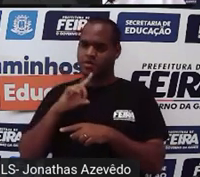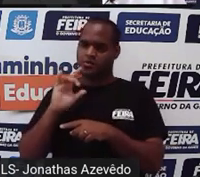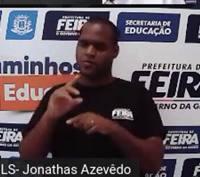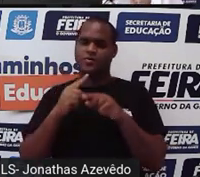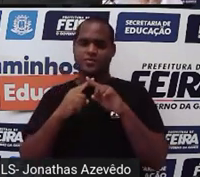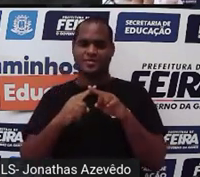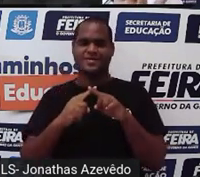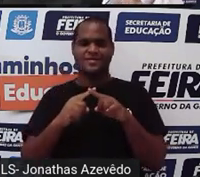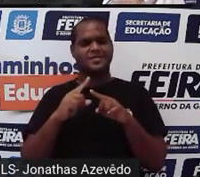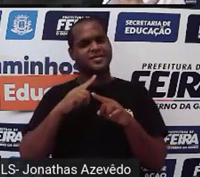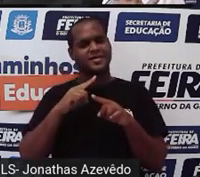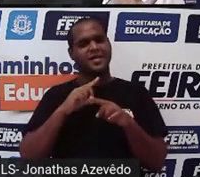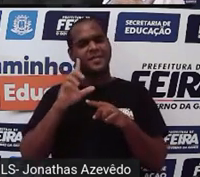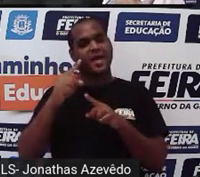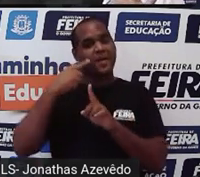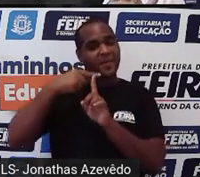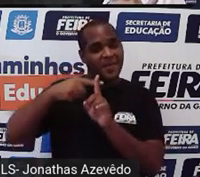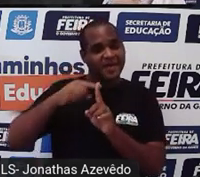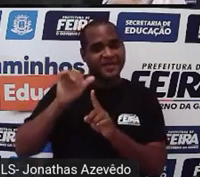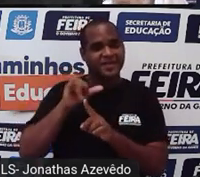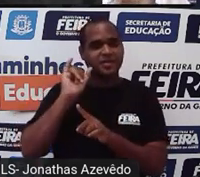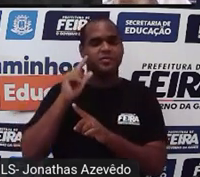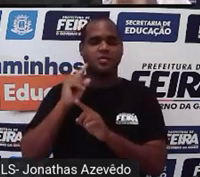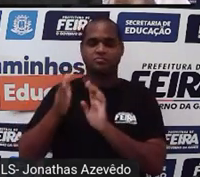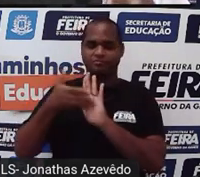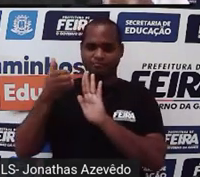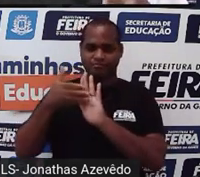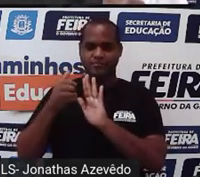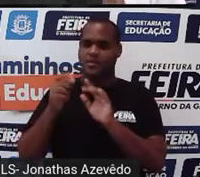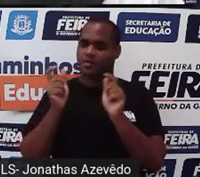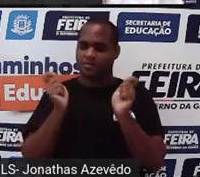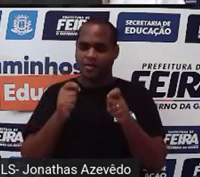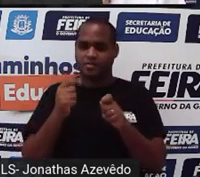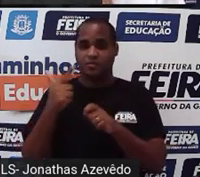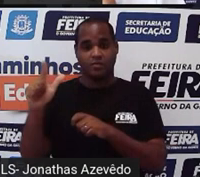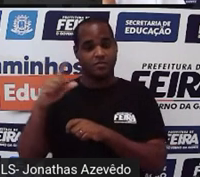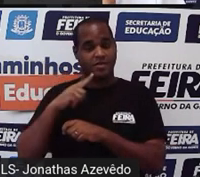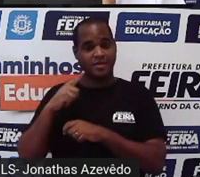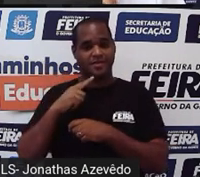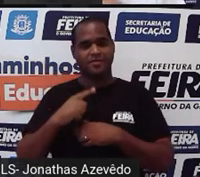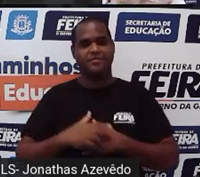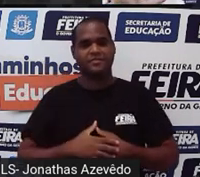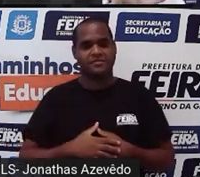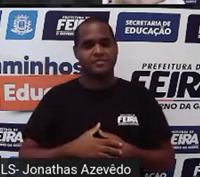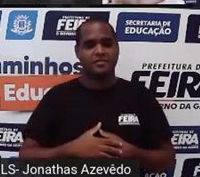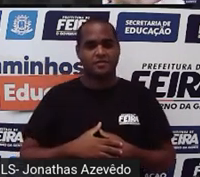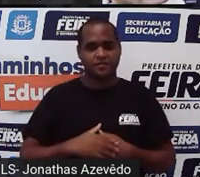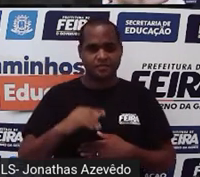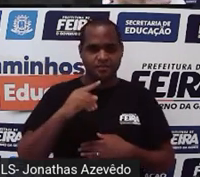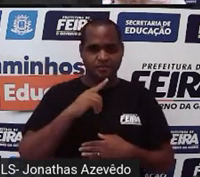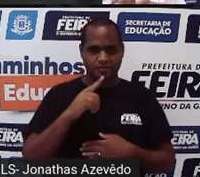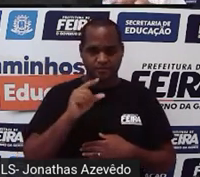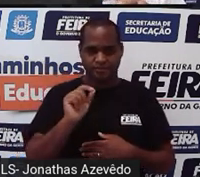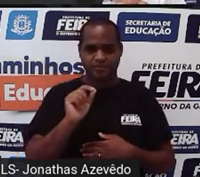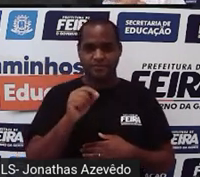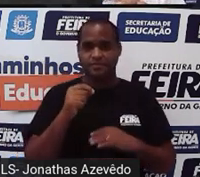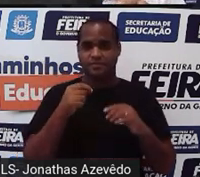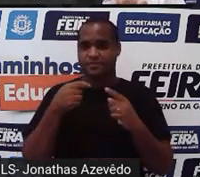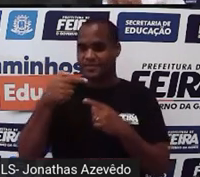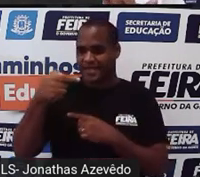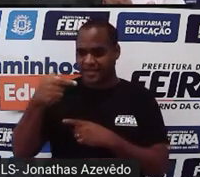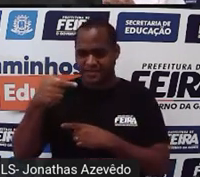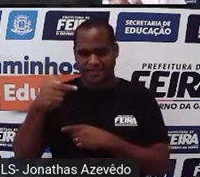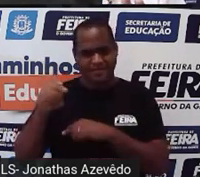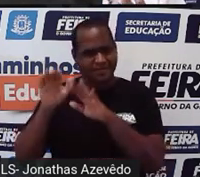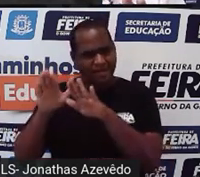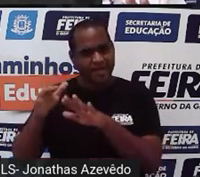X então aquele mais Y vai sair dali e vai para o outro lado e fica como fica sete e